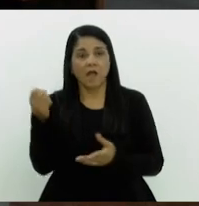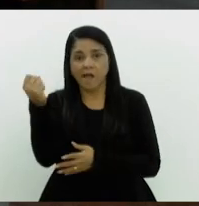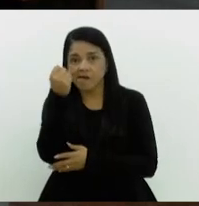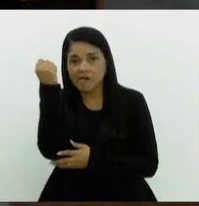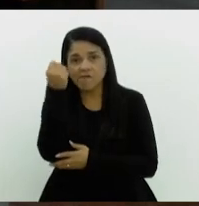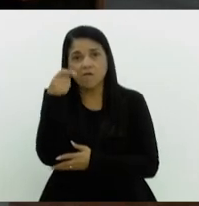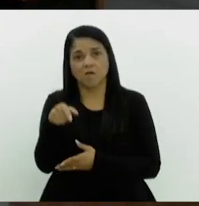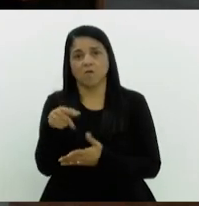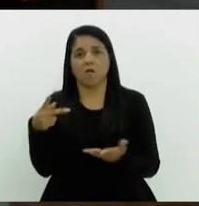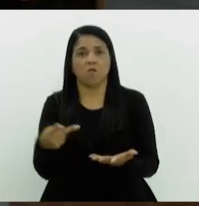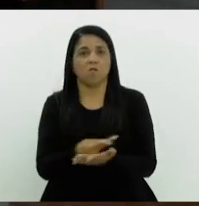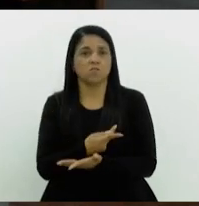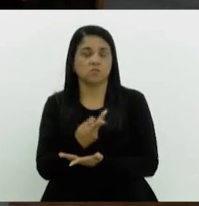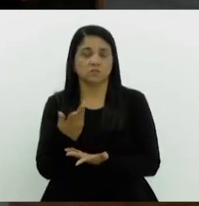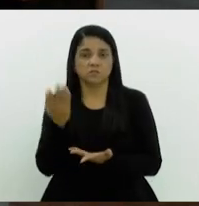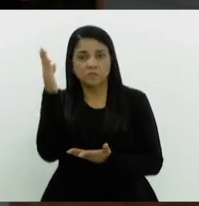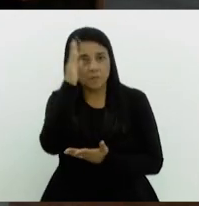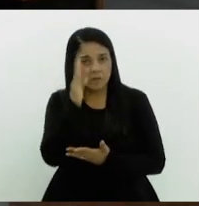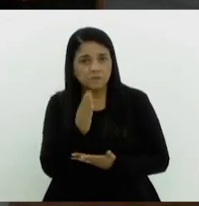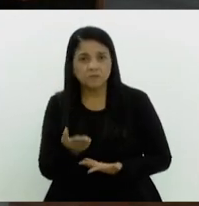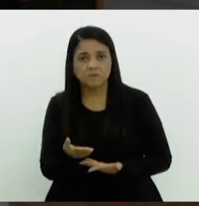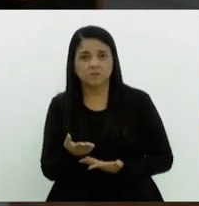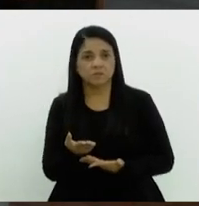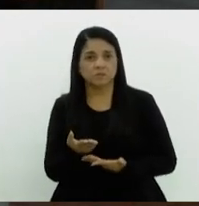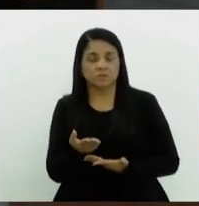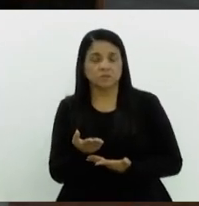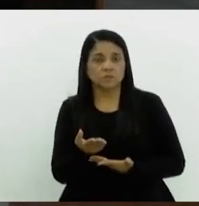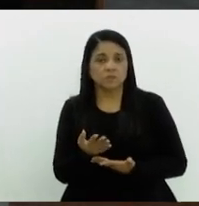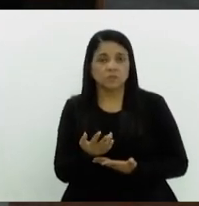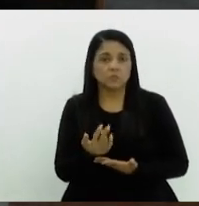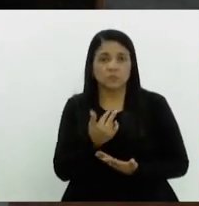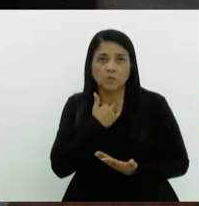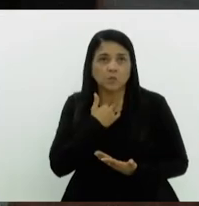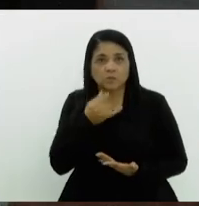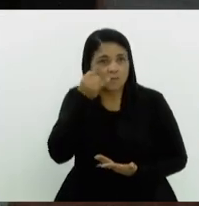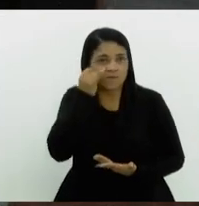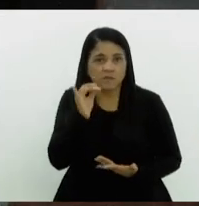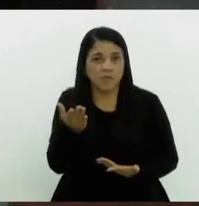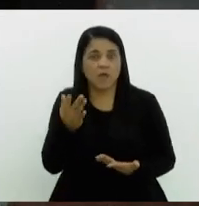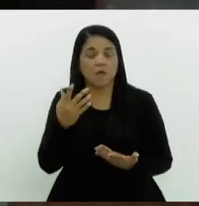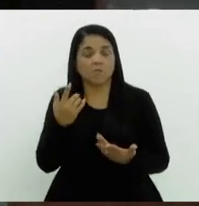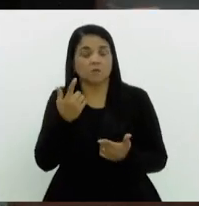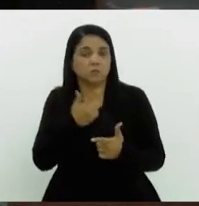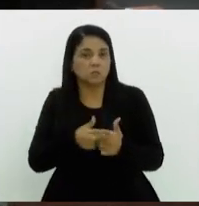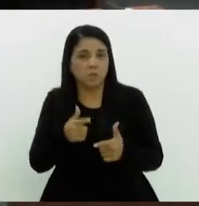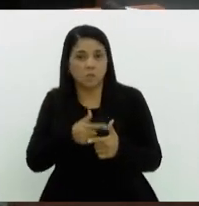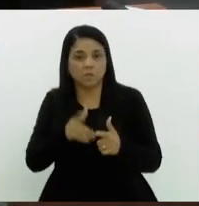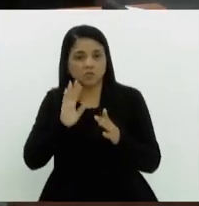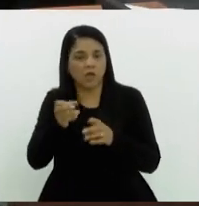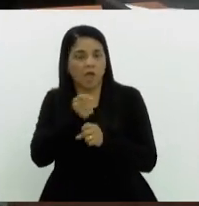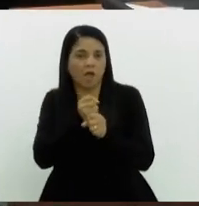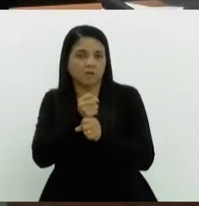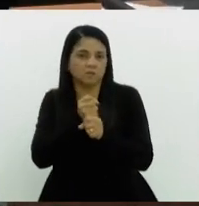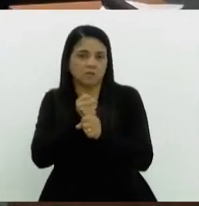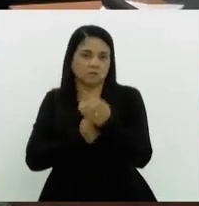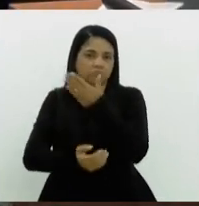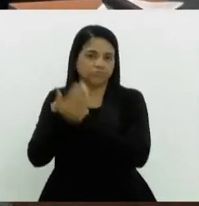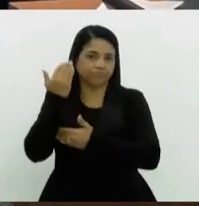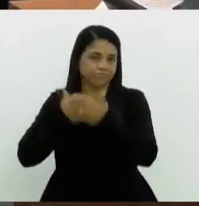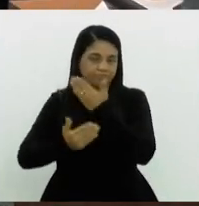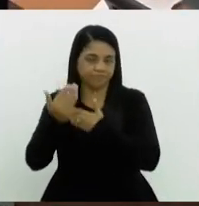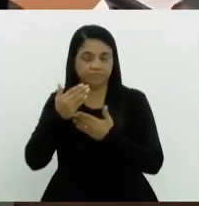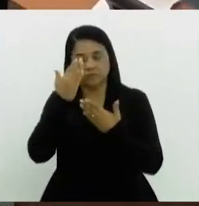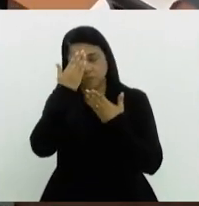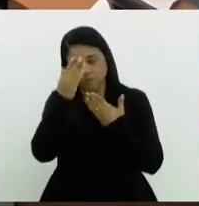dessas situações que são, infelizmente, inevitáveis pelas lambanças que já foram feitas há anos e anos atrás.